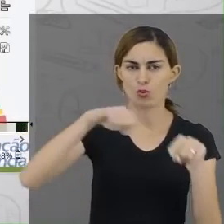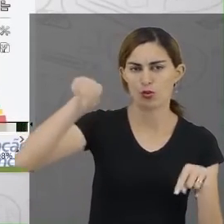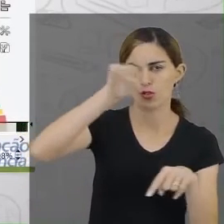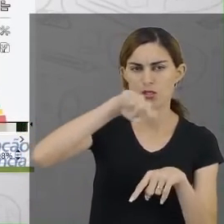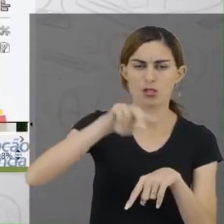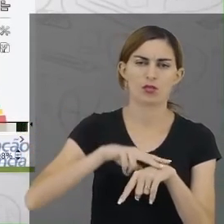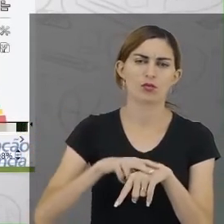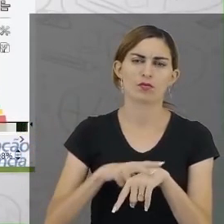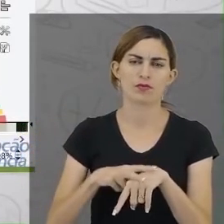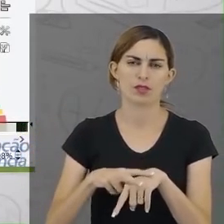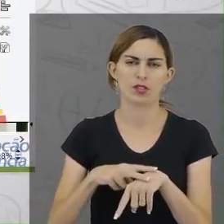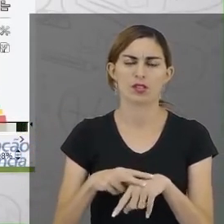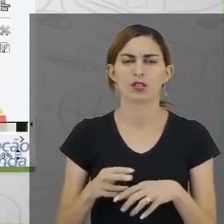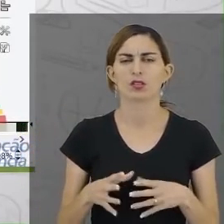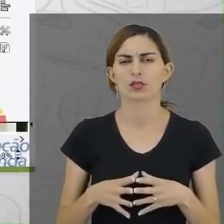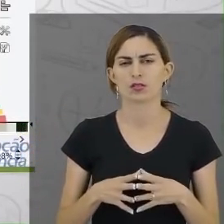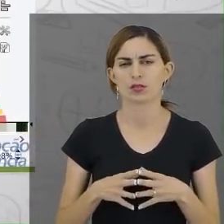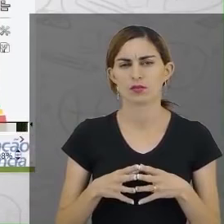círculo verde.